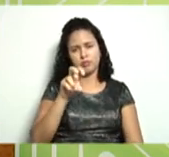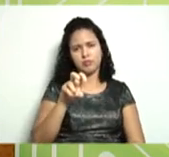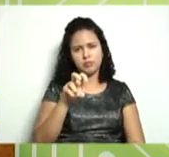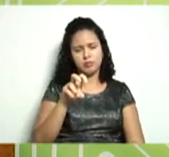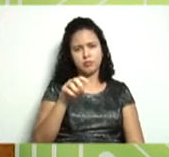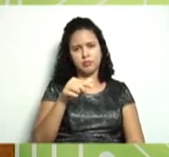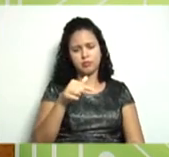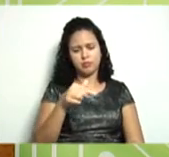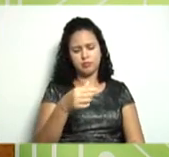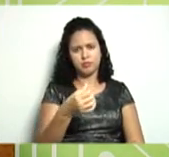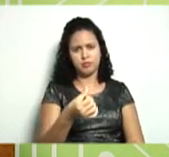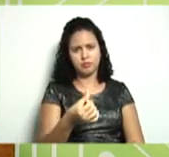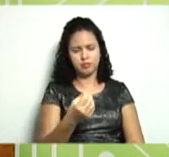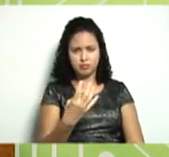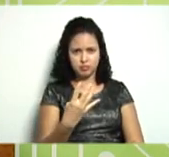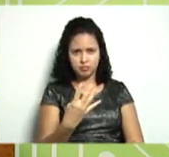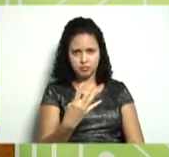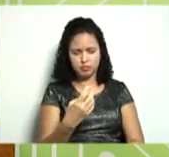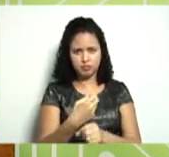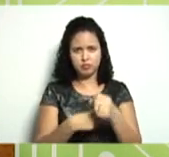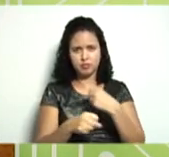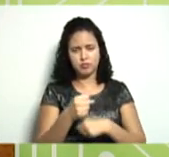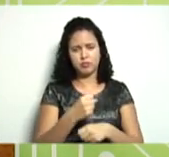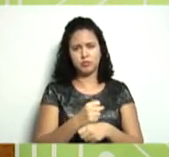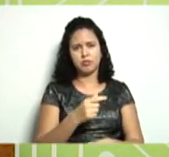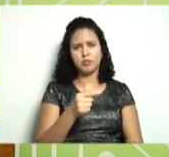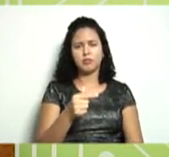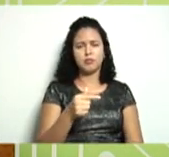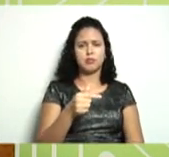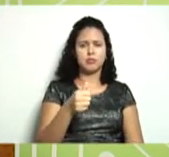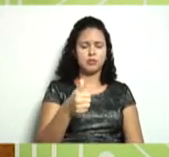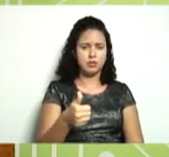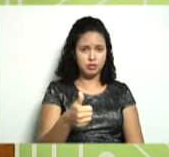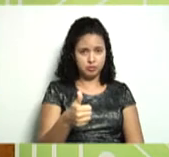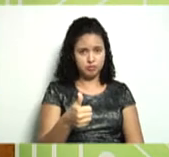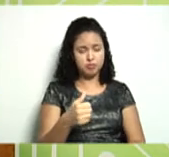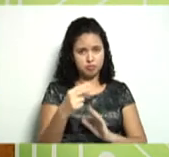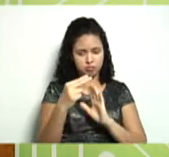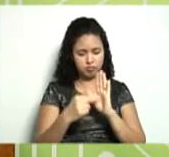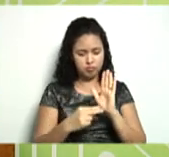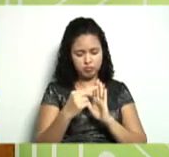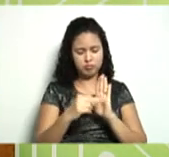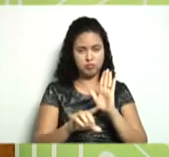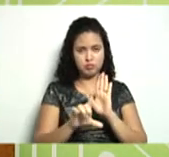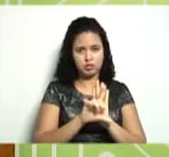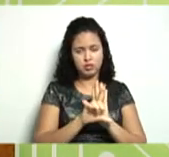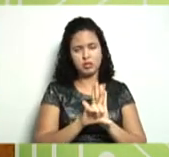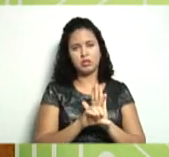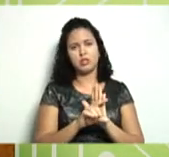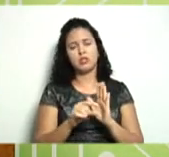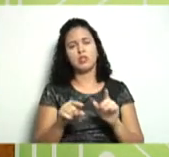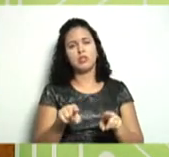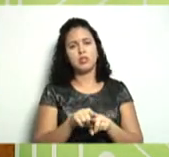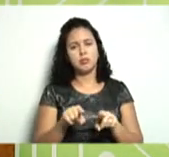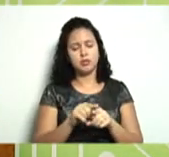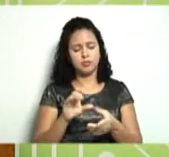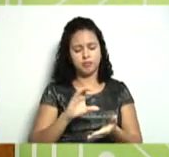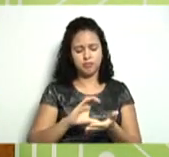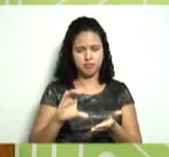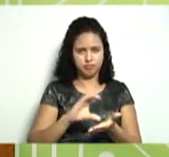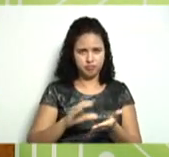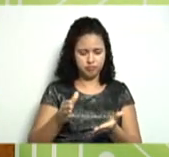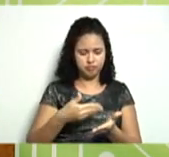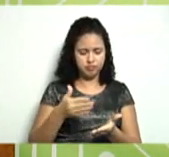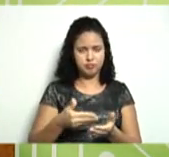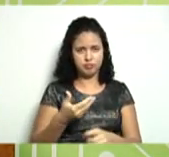de 71. Então está muito fácil de acompanhar. A gente dá uma leitura na lei, tem também aí o caderno da disciplina que vocês